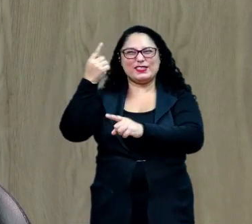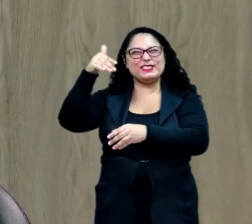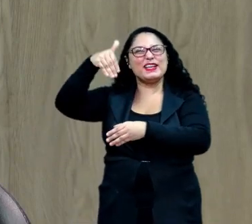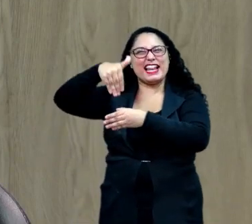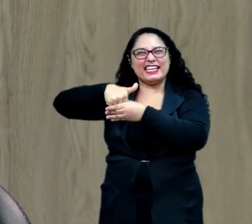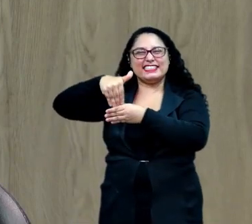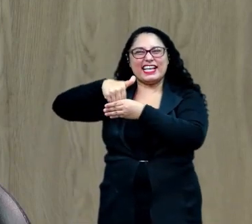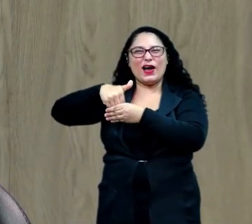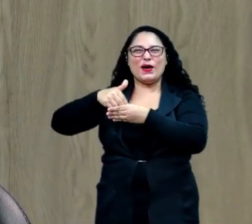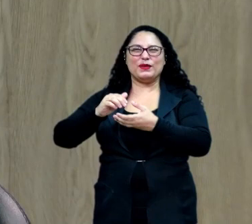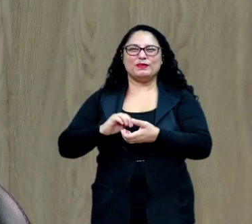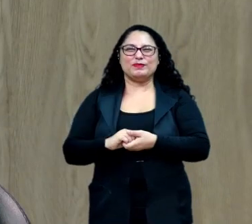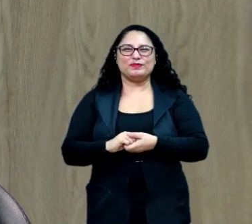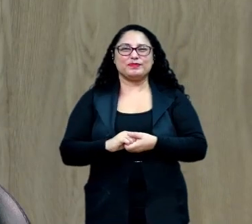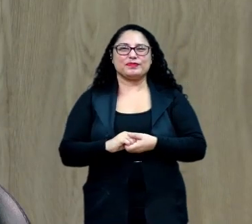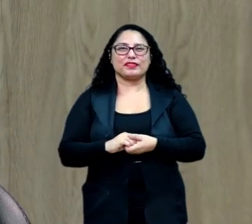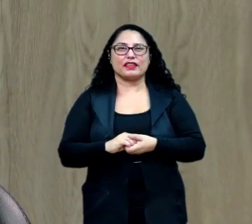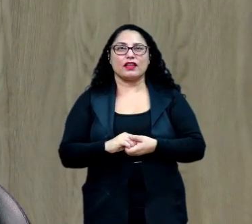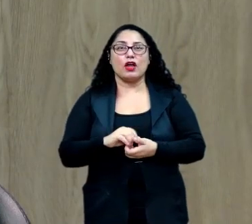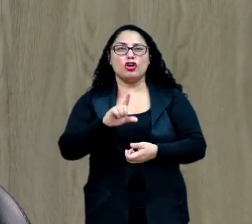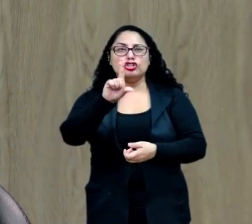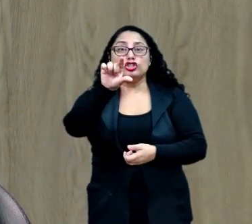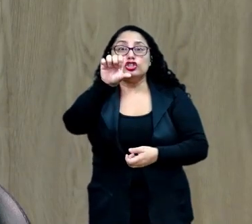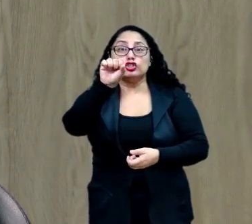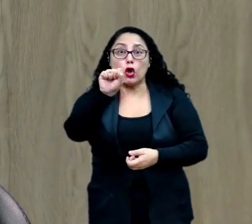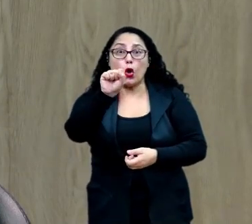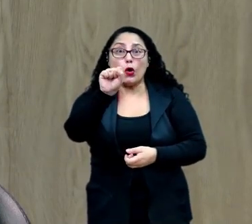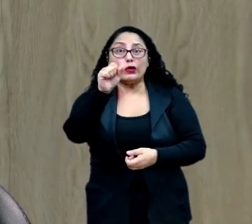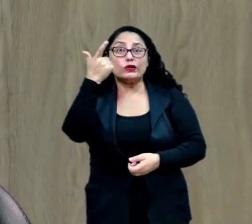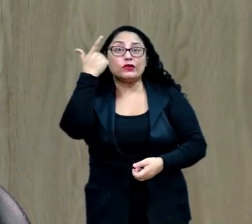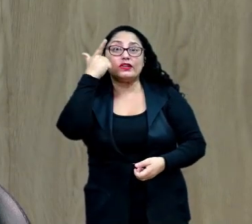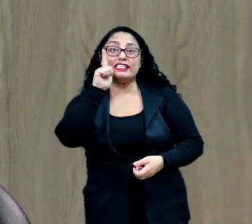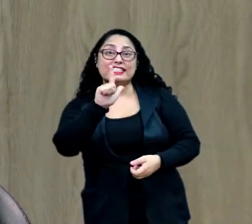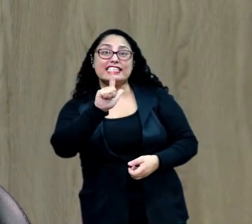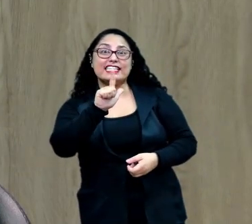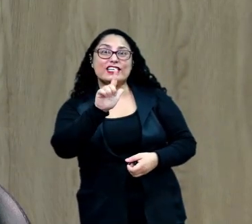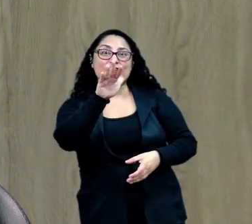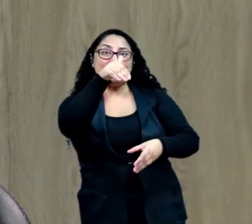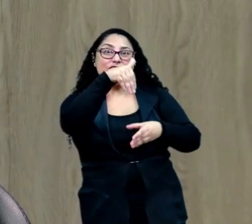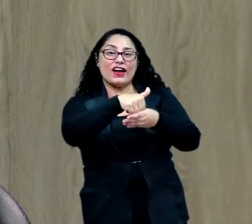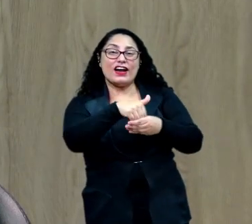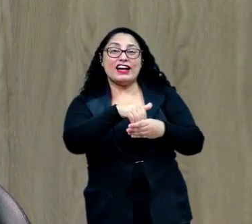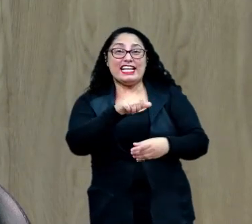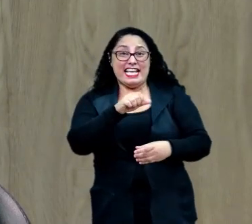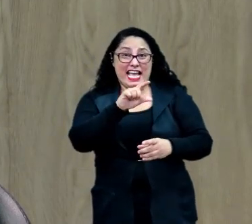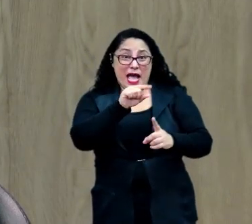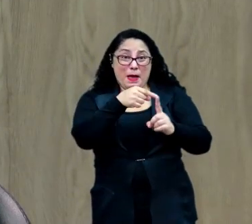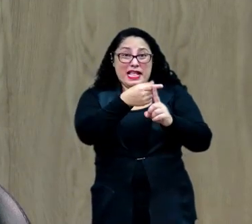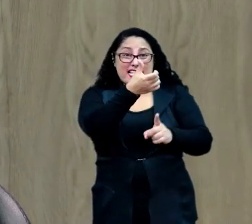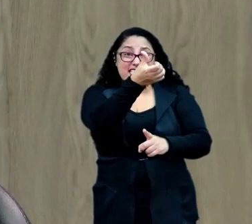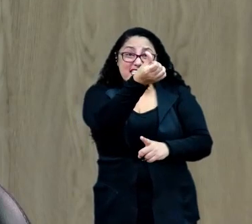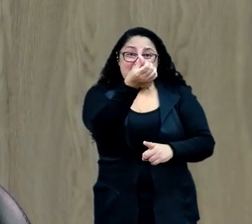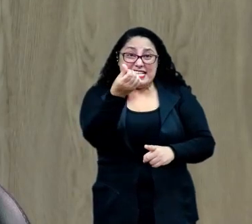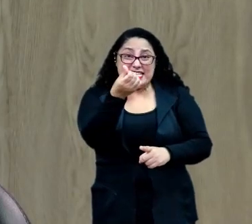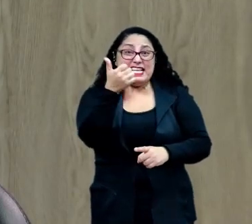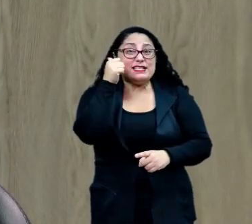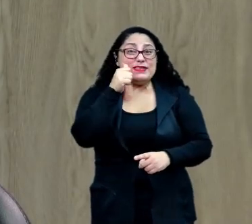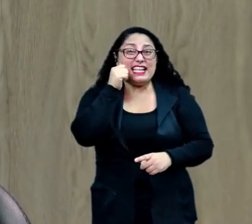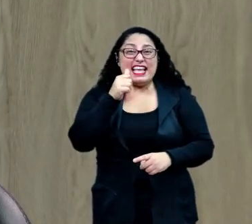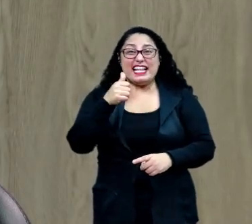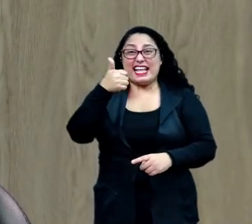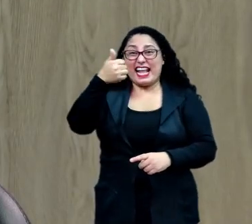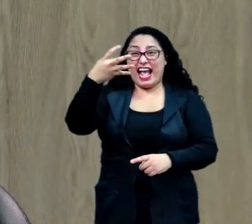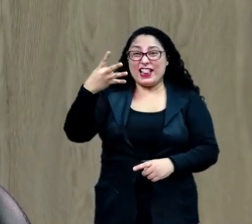eleições, só 18, né, elegeram-se para o cargo, desse montante 16 são mulheres, 14 negras, 5 pessoas